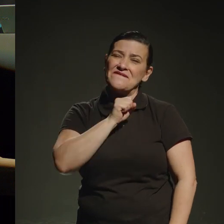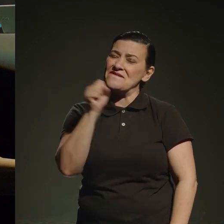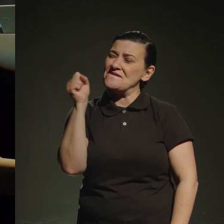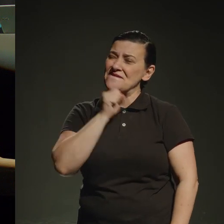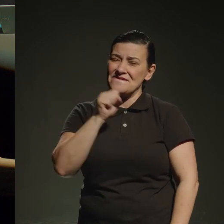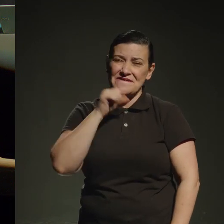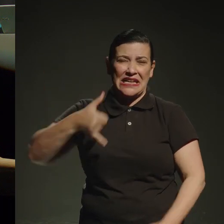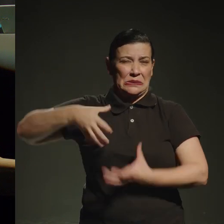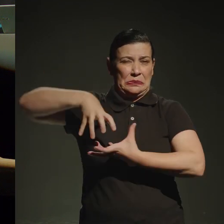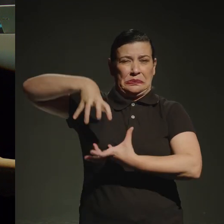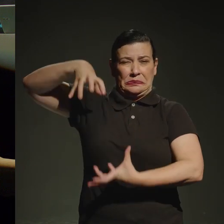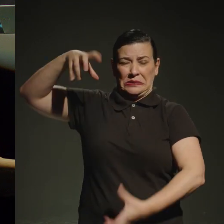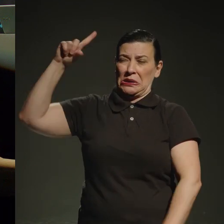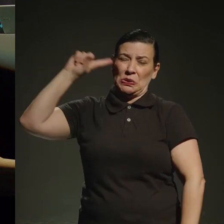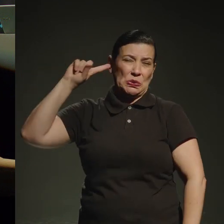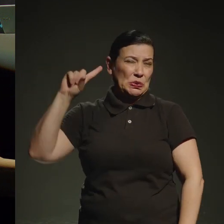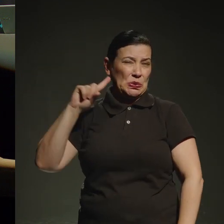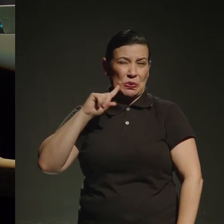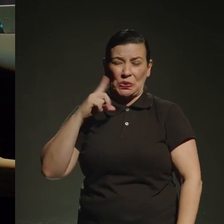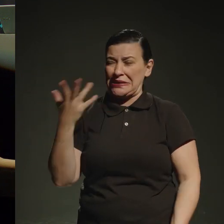número. Nunca pediu.